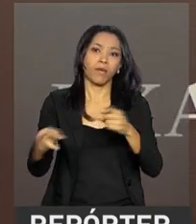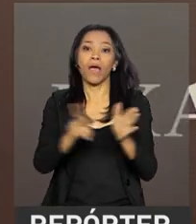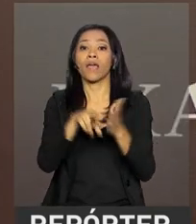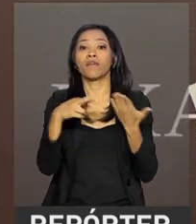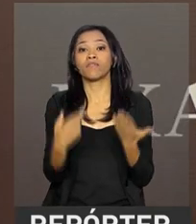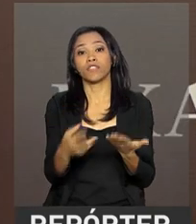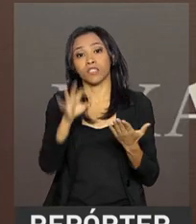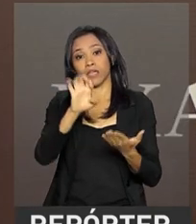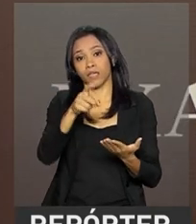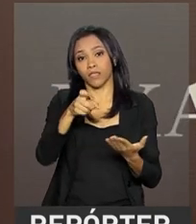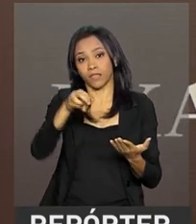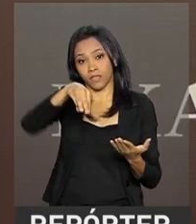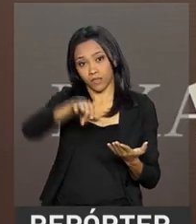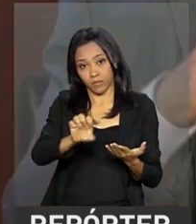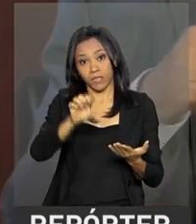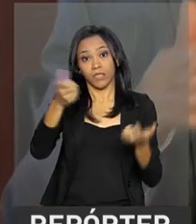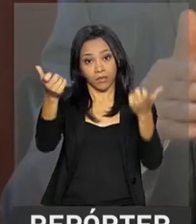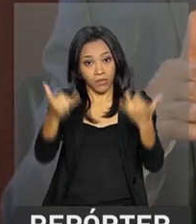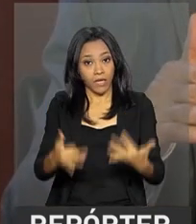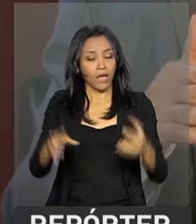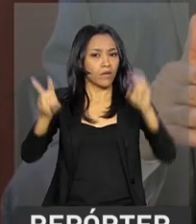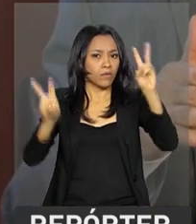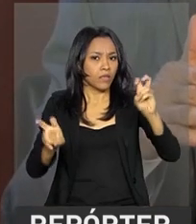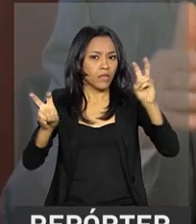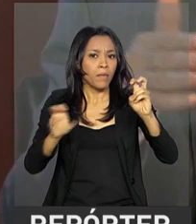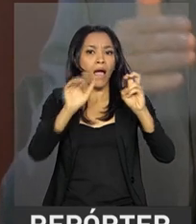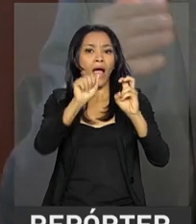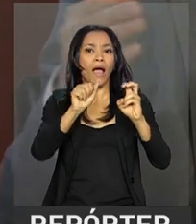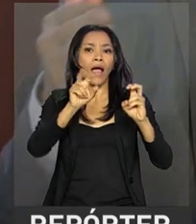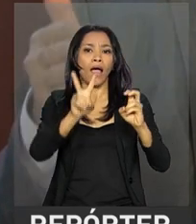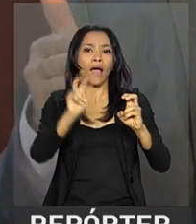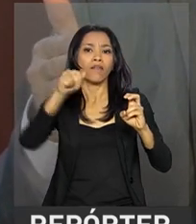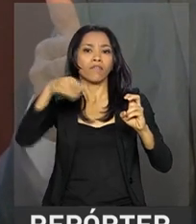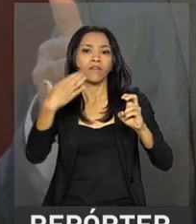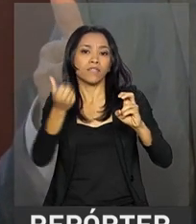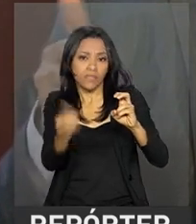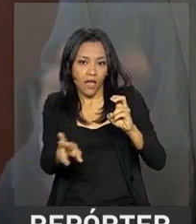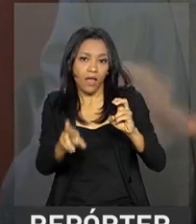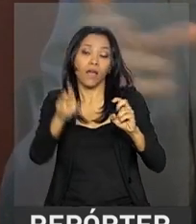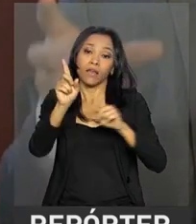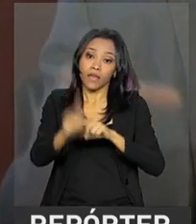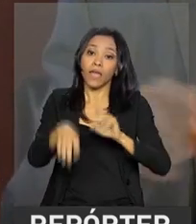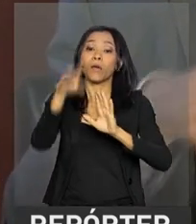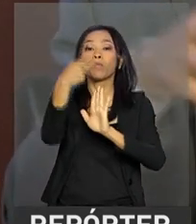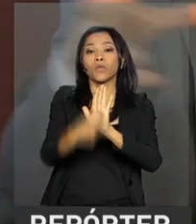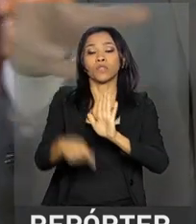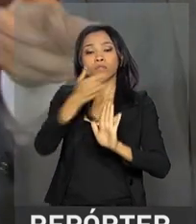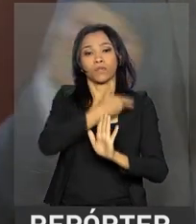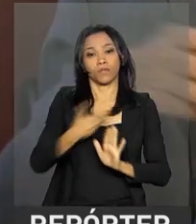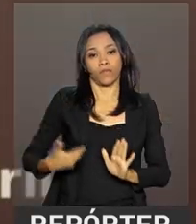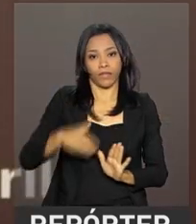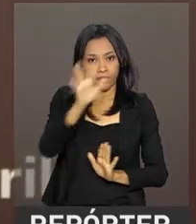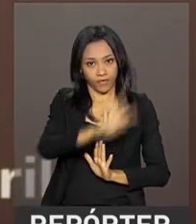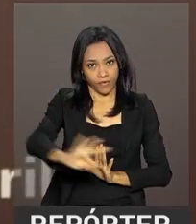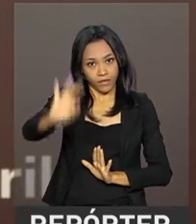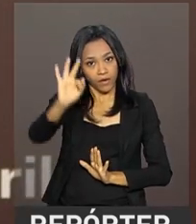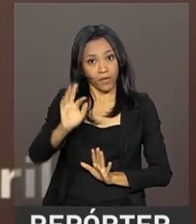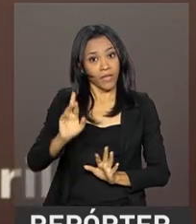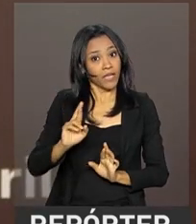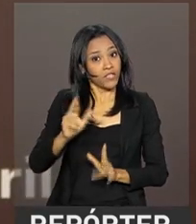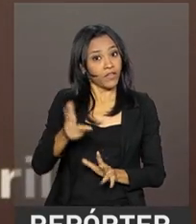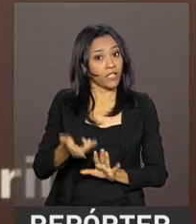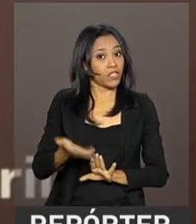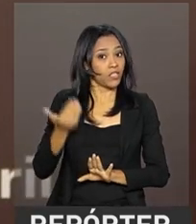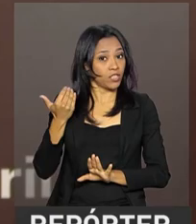país para discutir o Avançar Cidades, um dos três eixos do programa Agora é Avançar do governo federal, que, diferentemente de